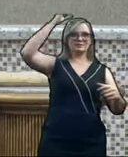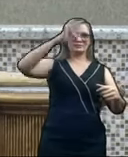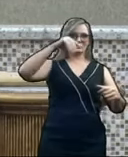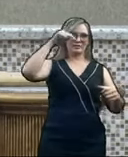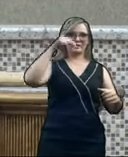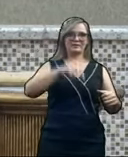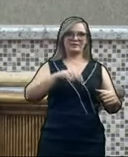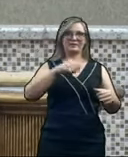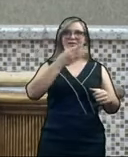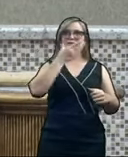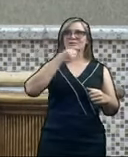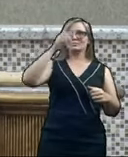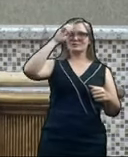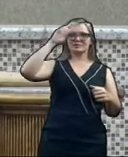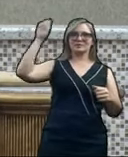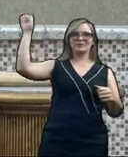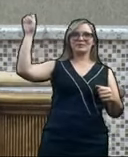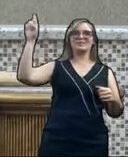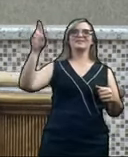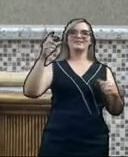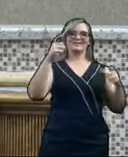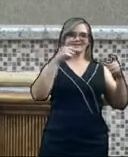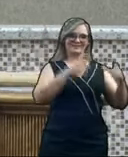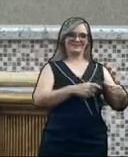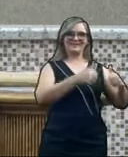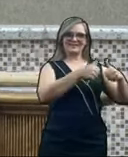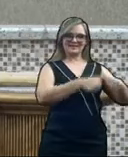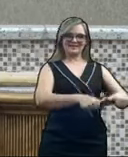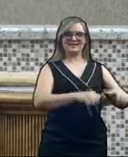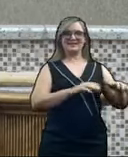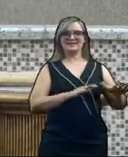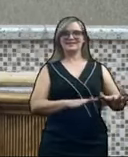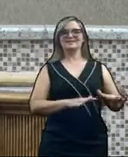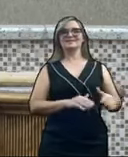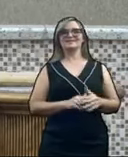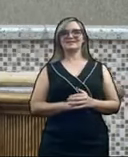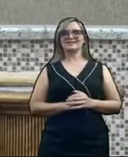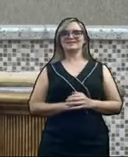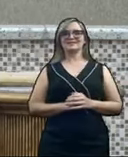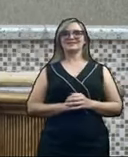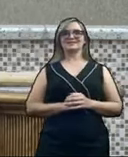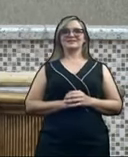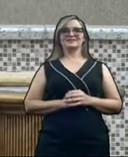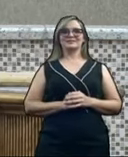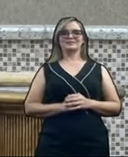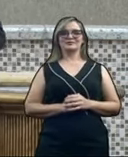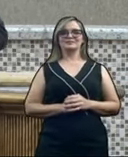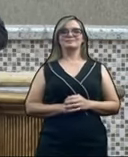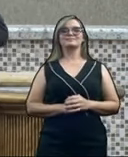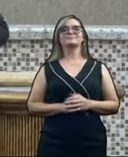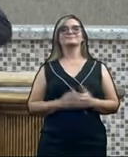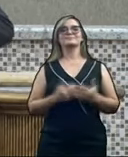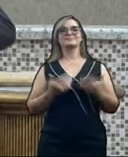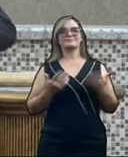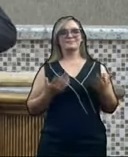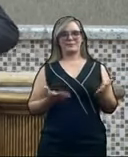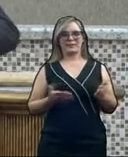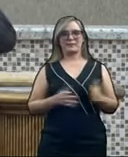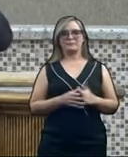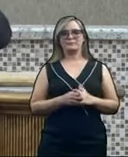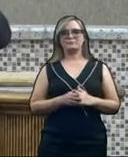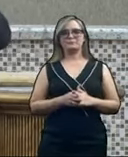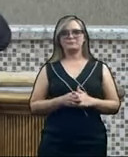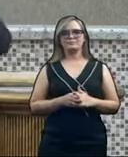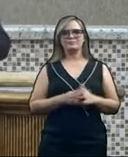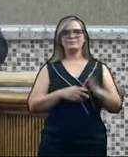Deus amém ou diz a sentar e é antes de entrar aqui no tema